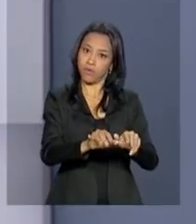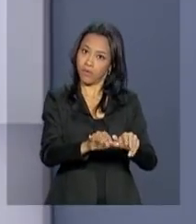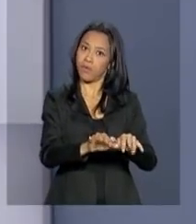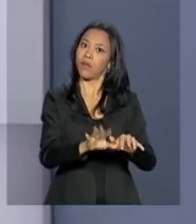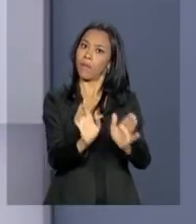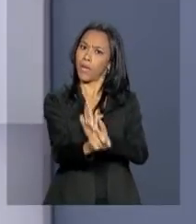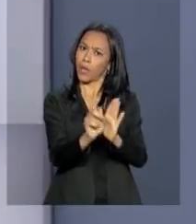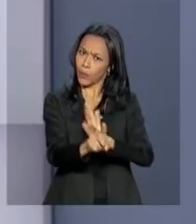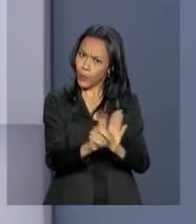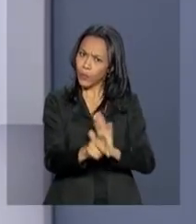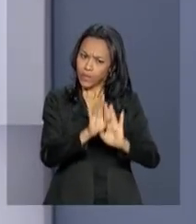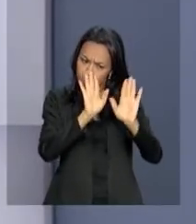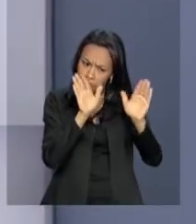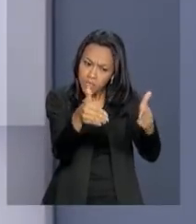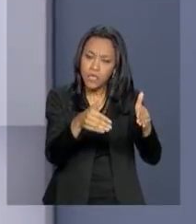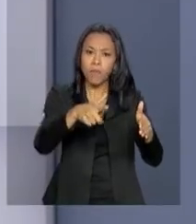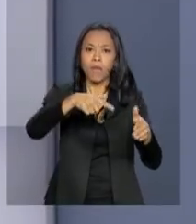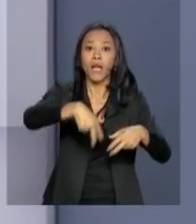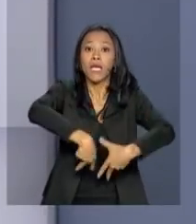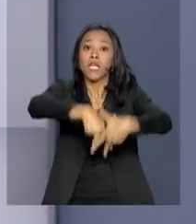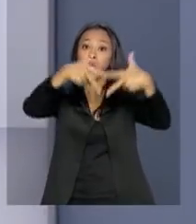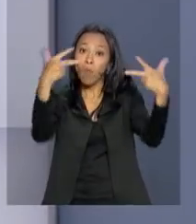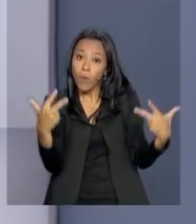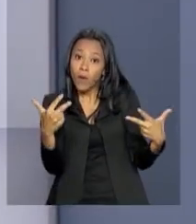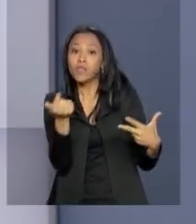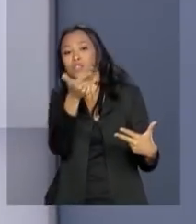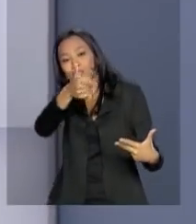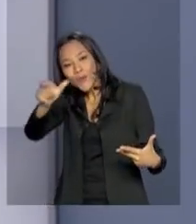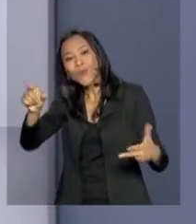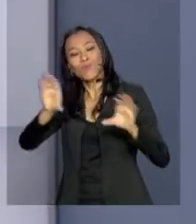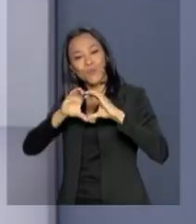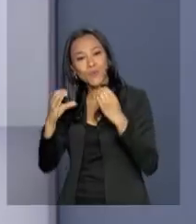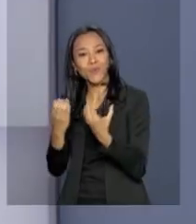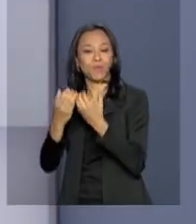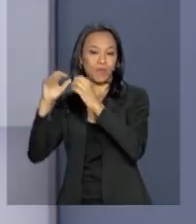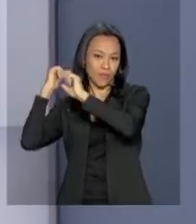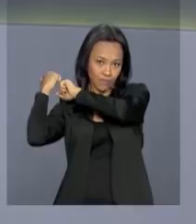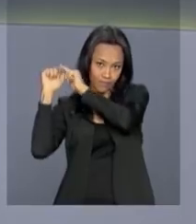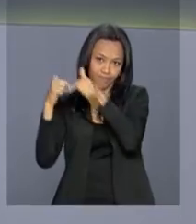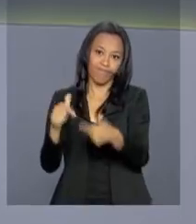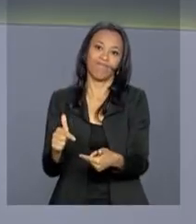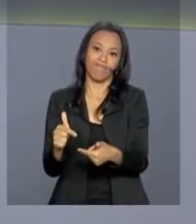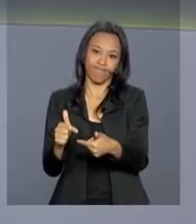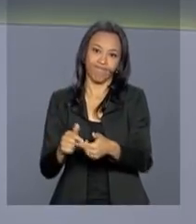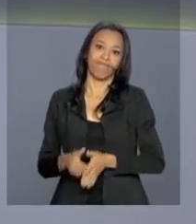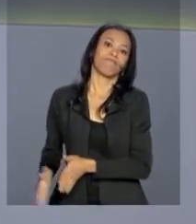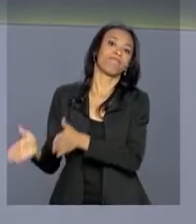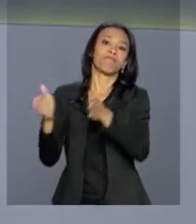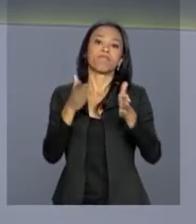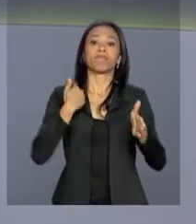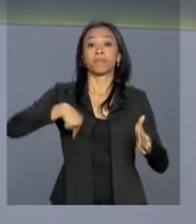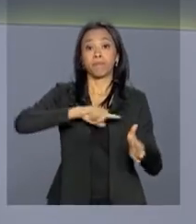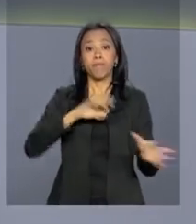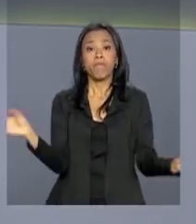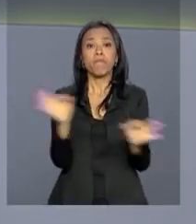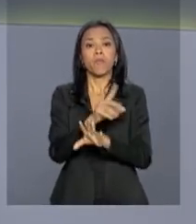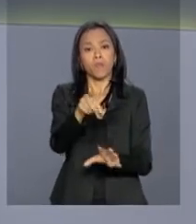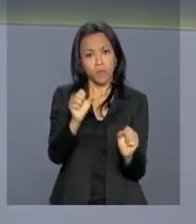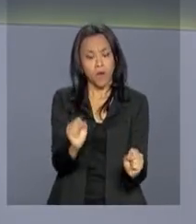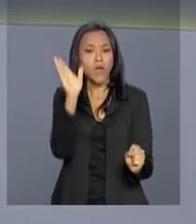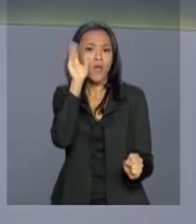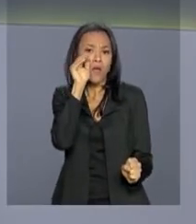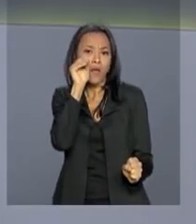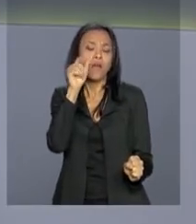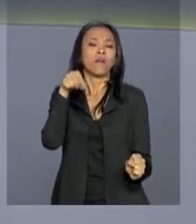perguntas específicas para quilombolas e outras comunidades tradicionais nós ficamos por aqui você acompanha a programação